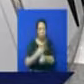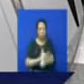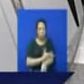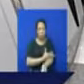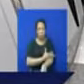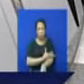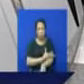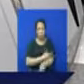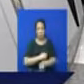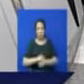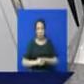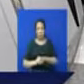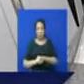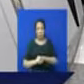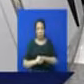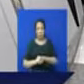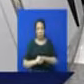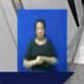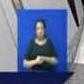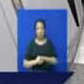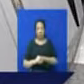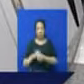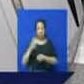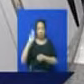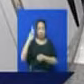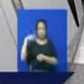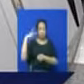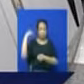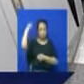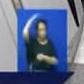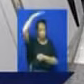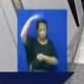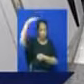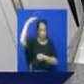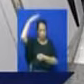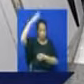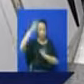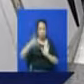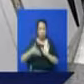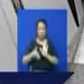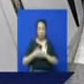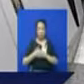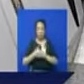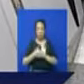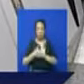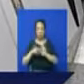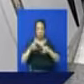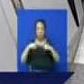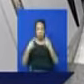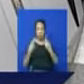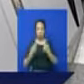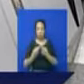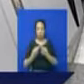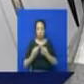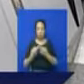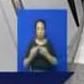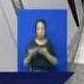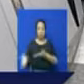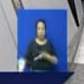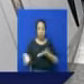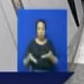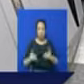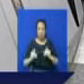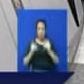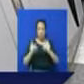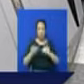onde nós queremos convidar o vereador Rogério Gomes, autor da proposição da sessão solene, para vir até aqui à